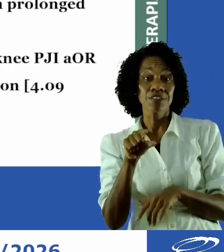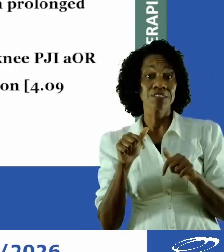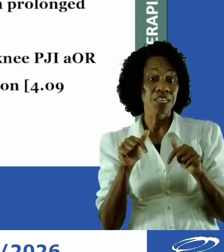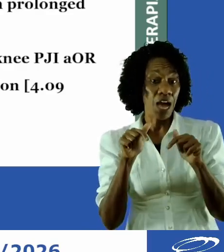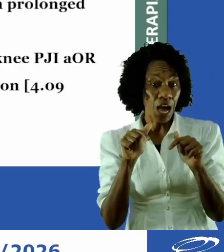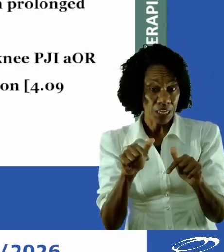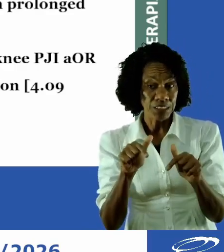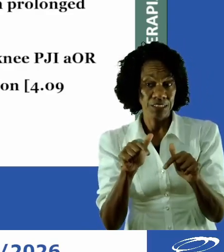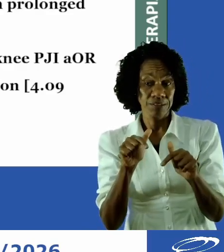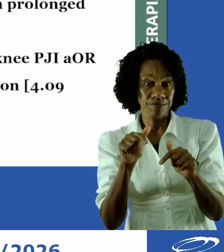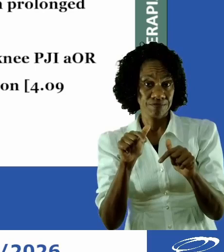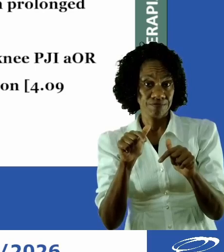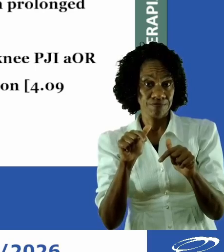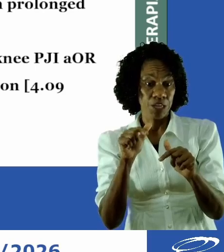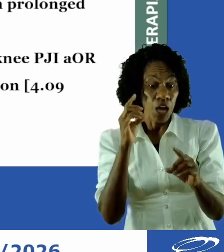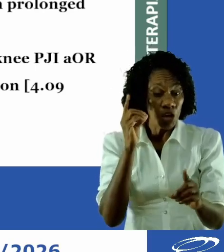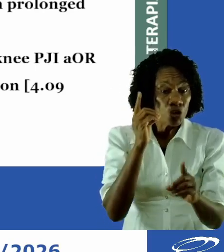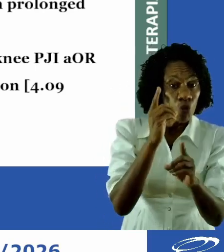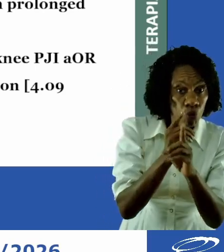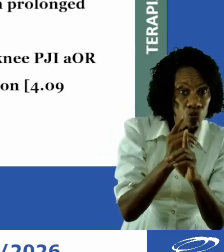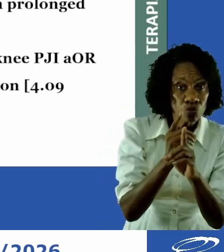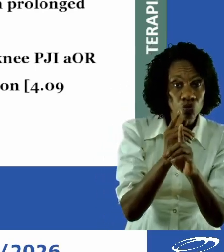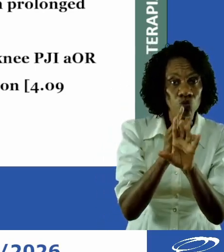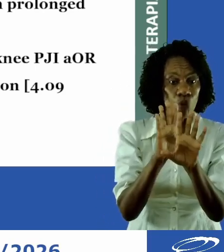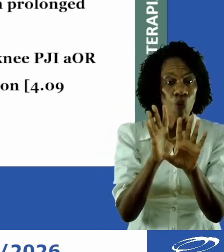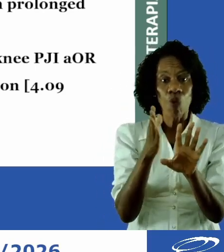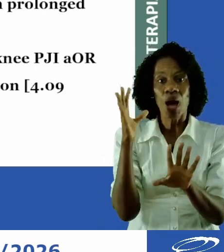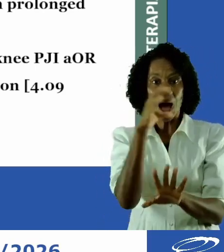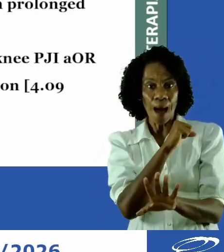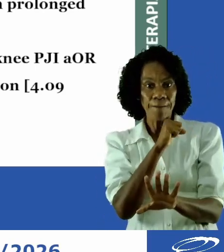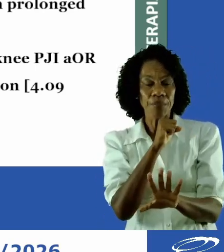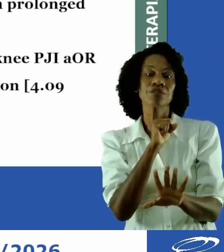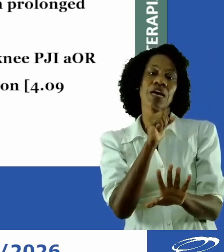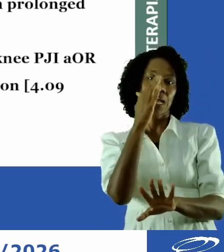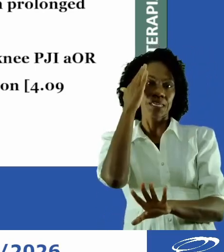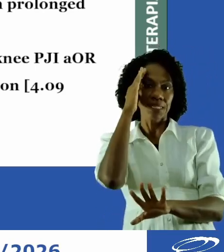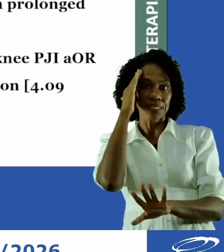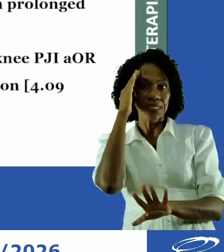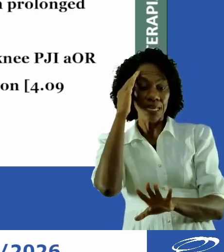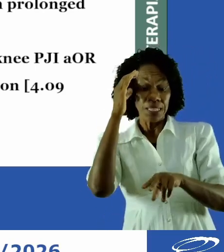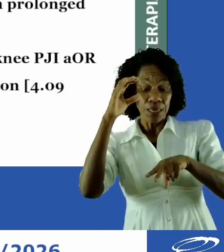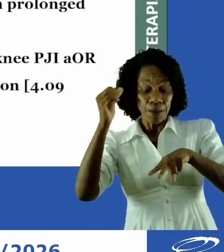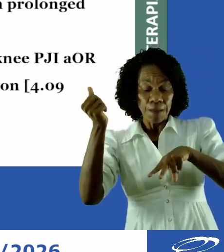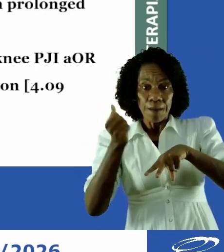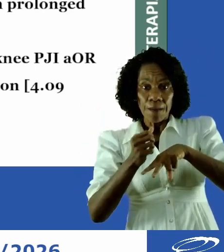da arte. Identificou precoce ou o mais precoce possível a infecção, entenda que uma prótese